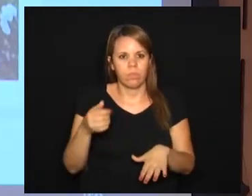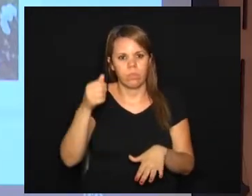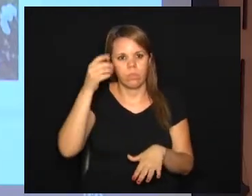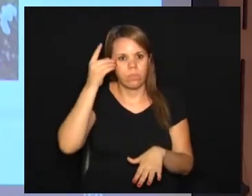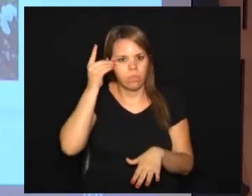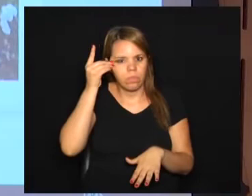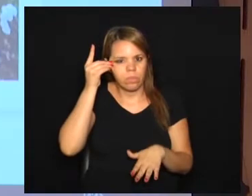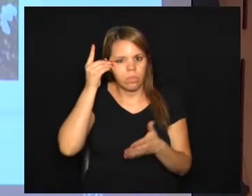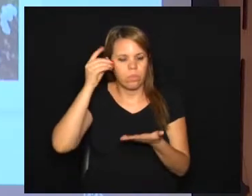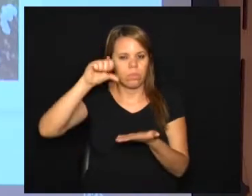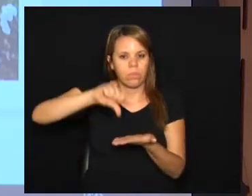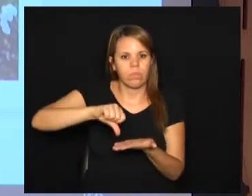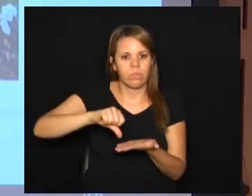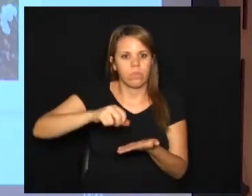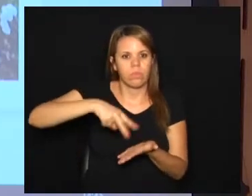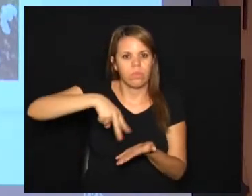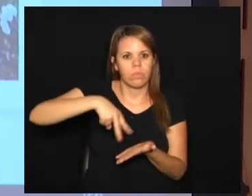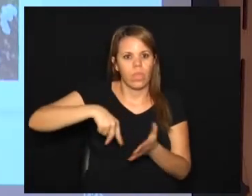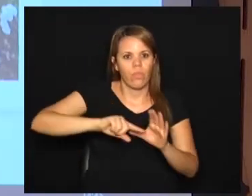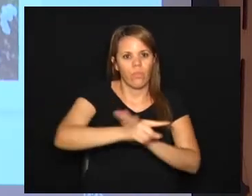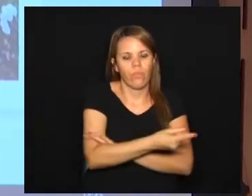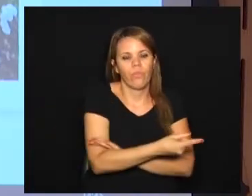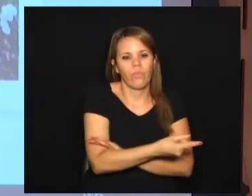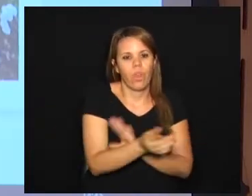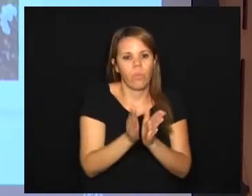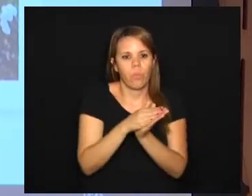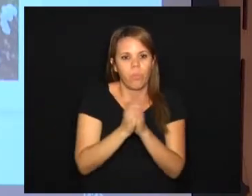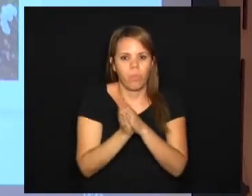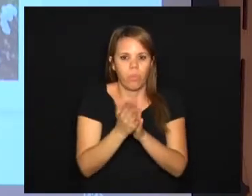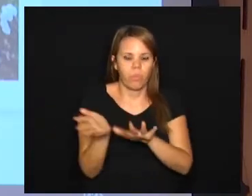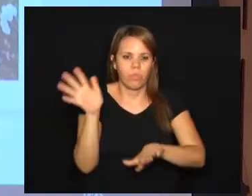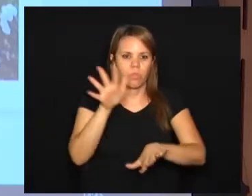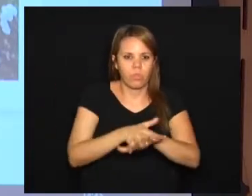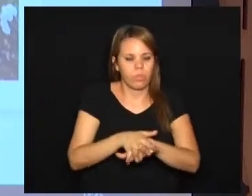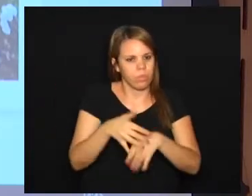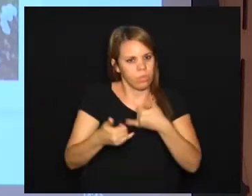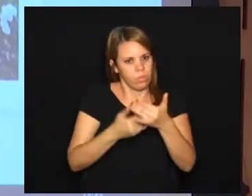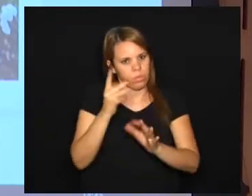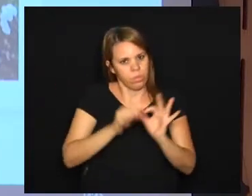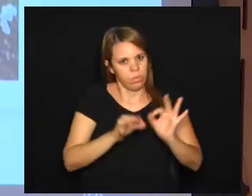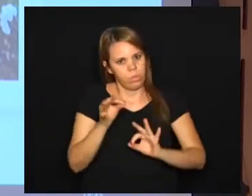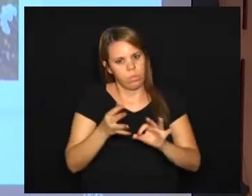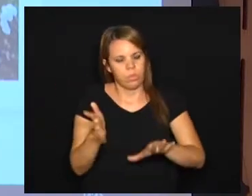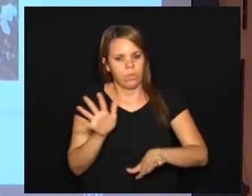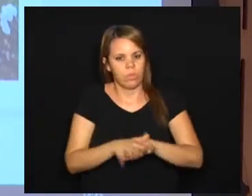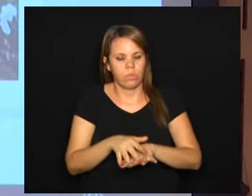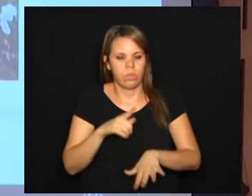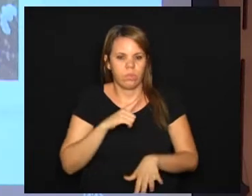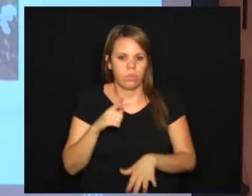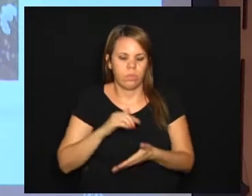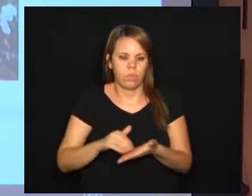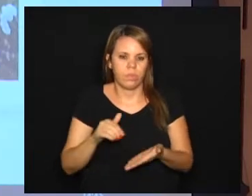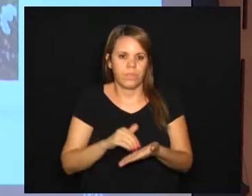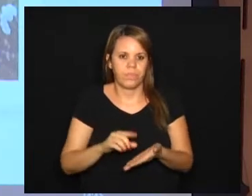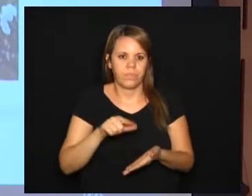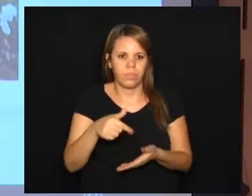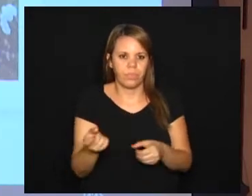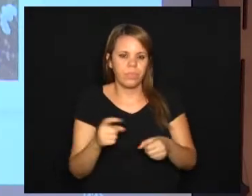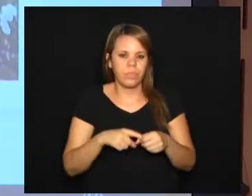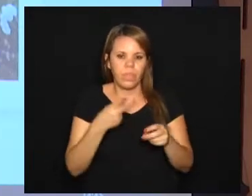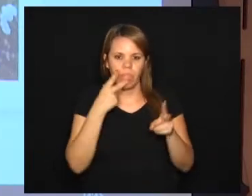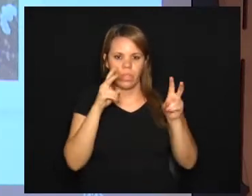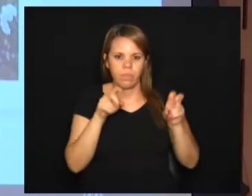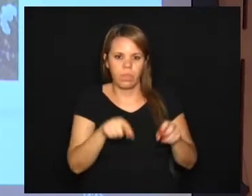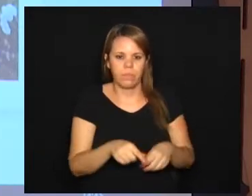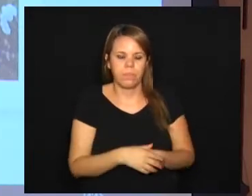uma dança, e ao fundo está a turminha Inclusão na Diversão, que é de um projeto de inclusão que nós temos lá na Secretaria, depois eu volto a falar mais sobre